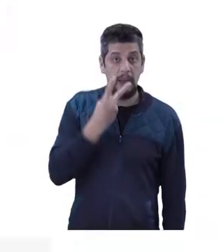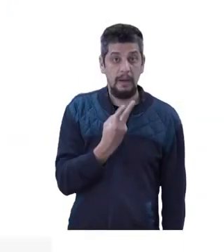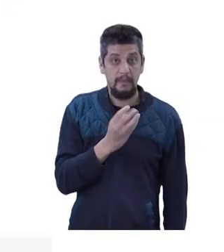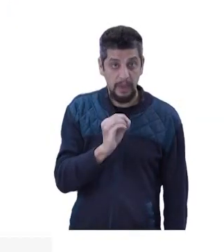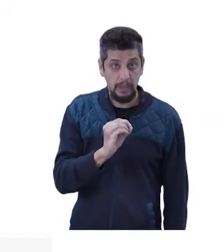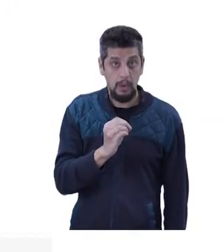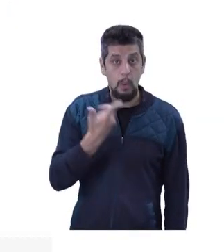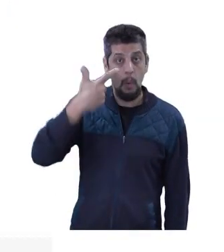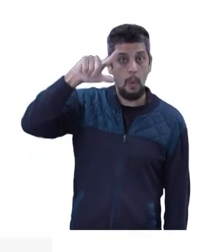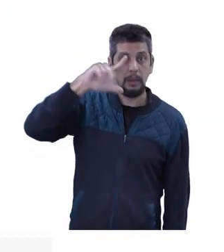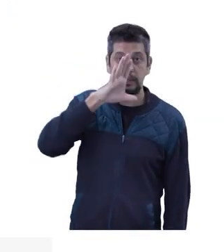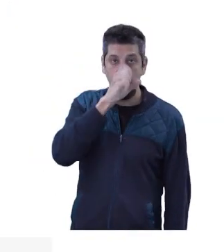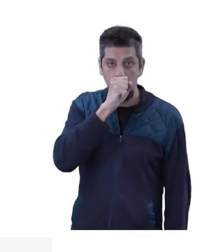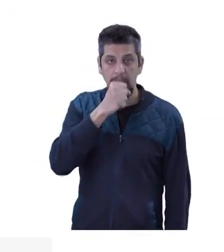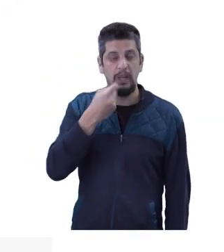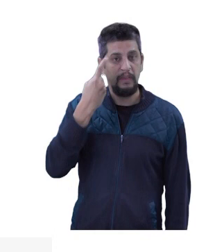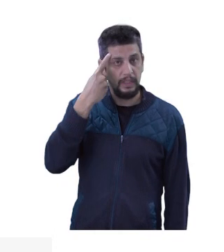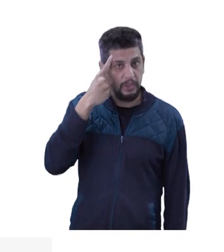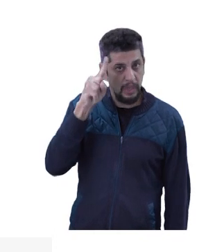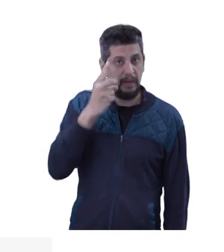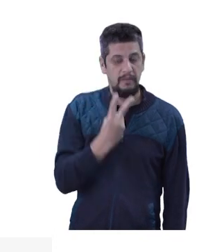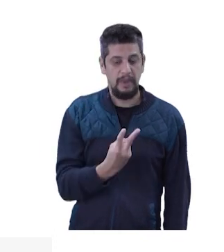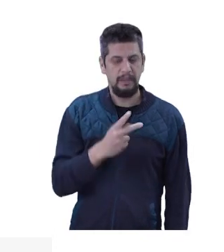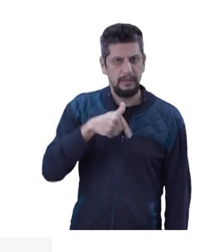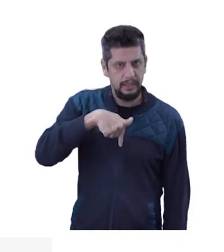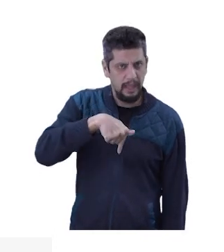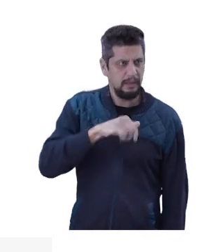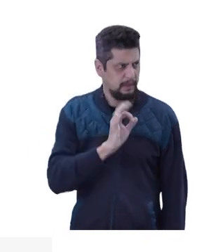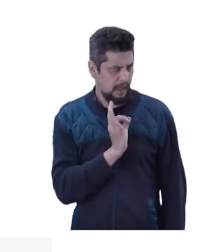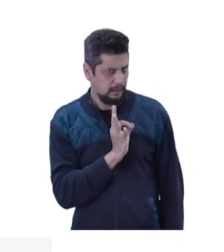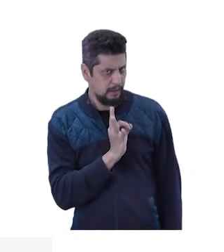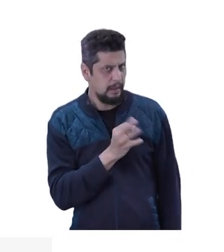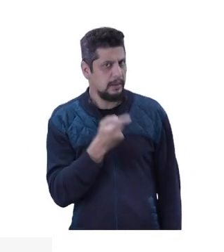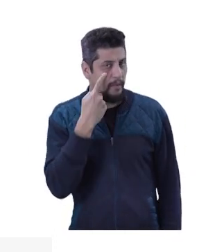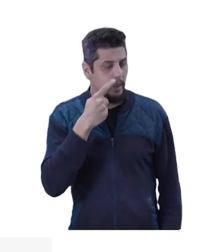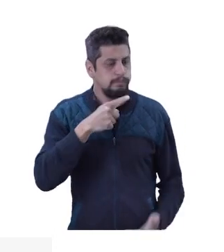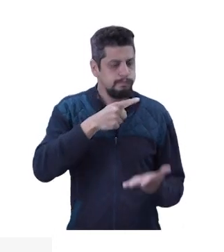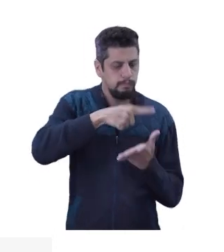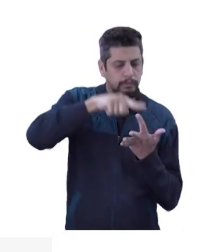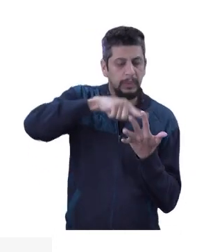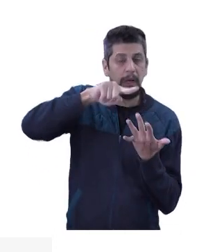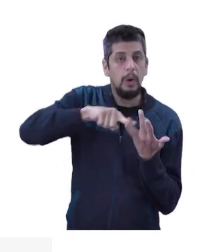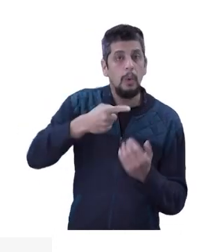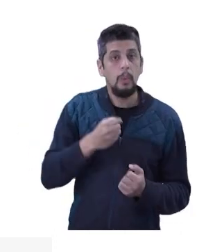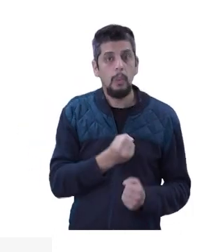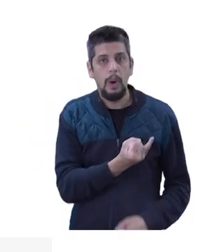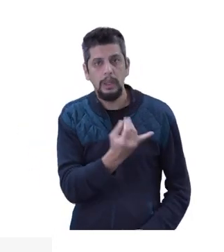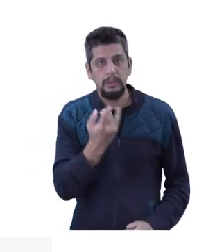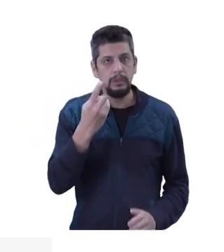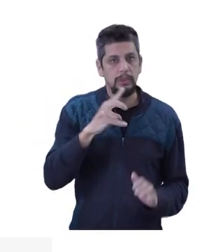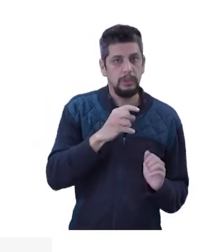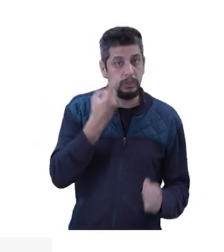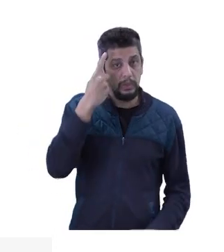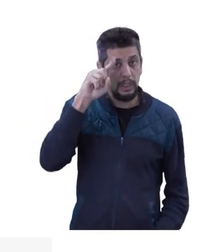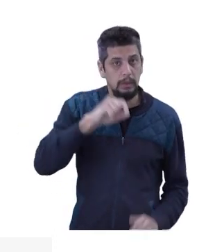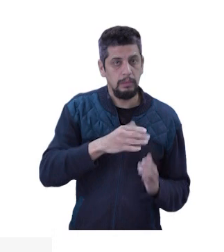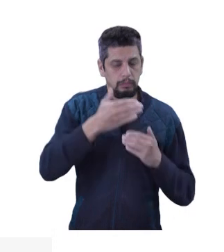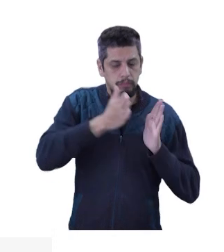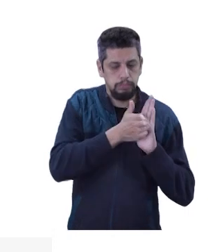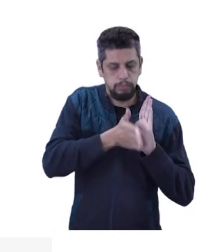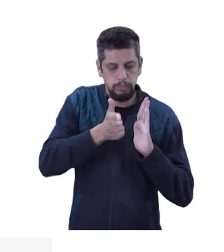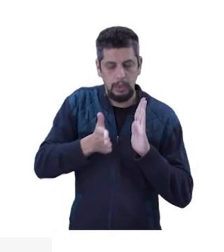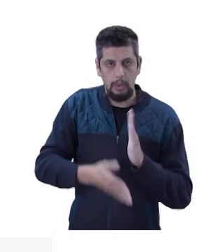o próximo sábado vai ser dia 27. Isso? Isso mesmo. Então, vamos contar para ver quantos dias irão passar,